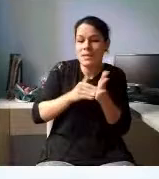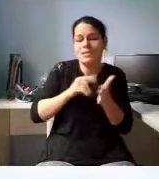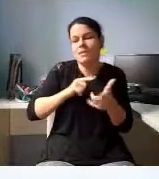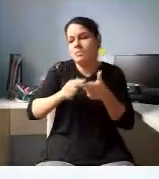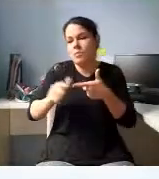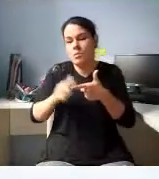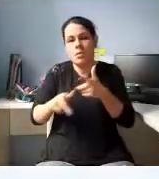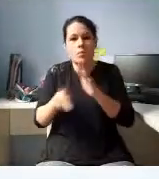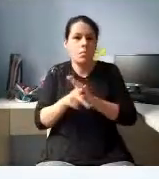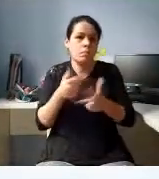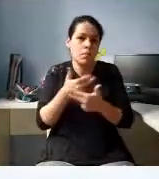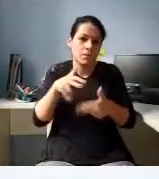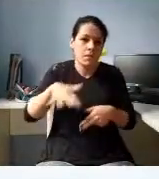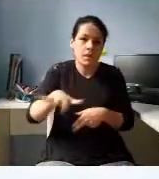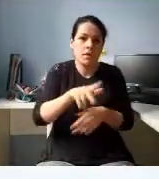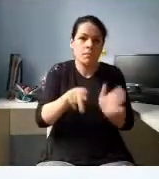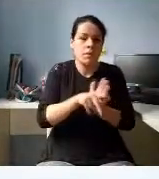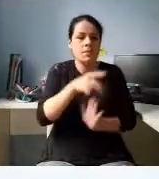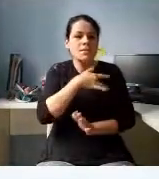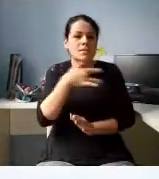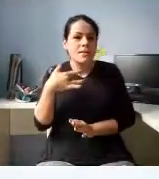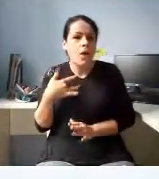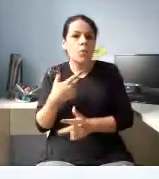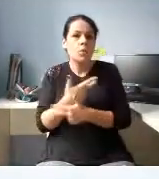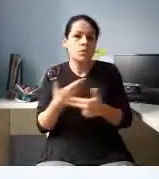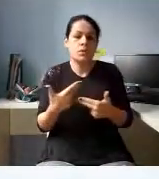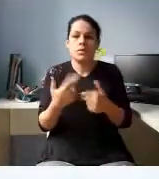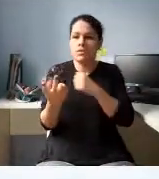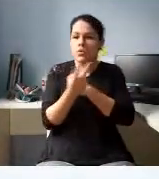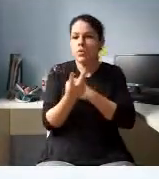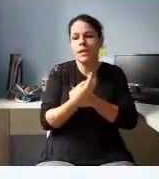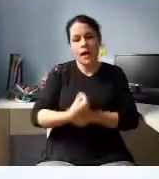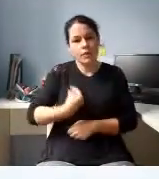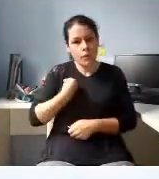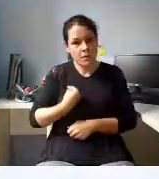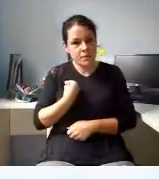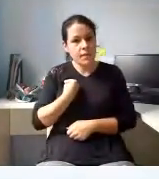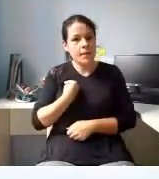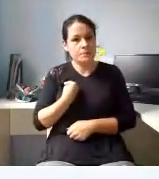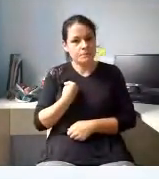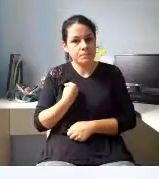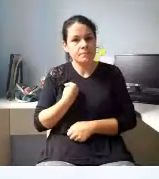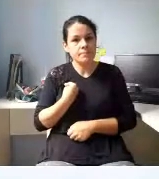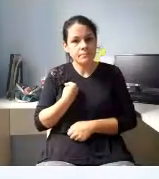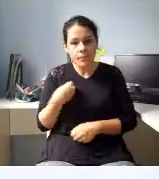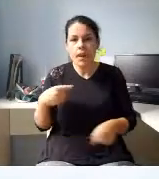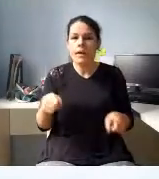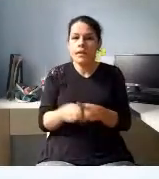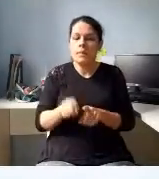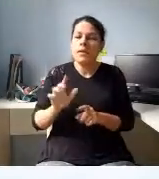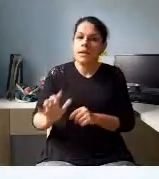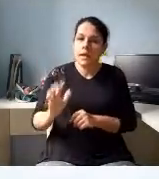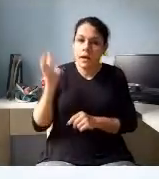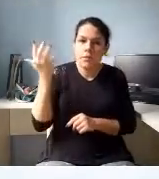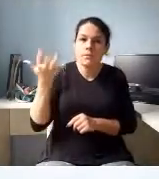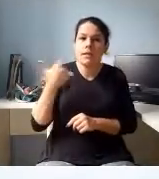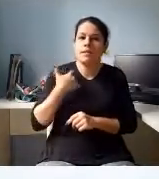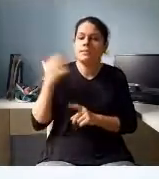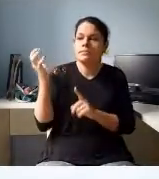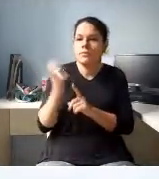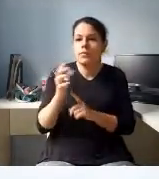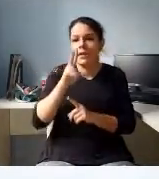por uma questão de saúde, questão sanitária, enfim, isso acaba tendo um efeito